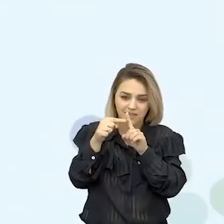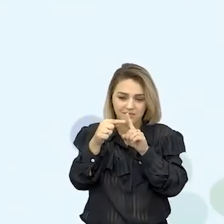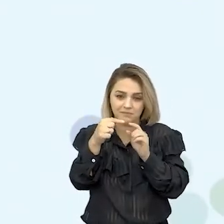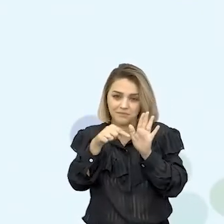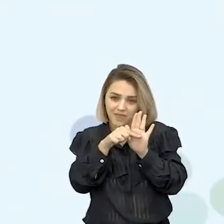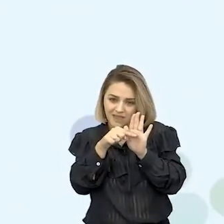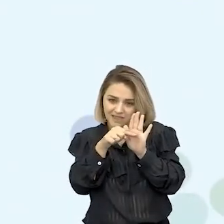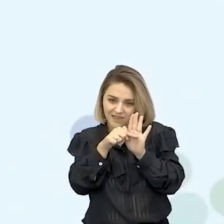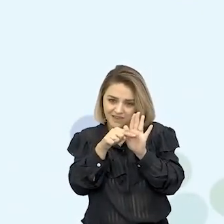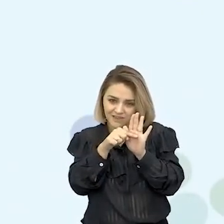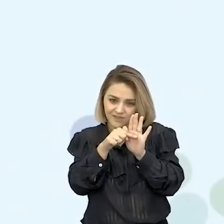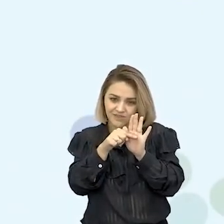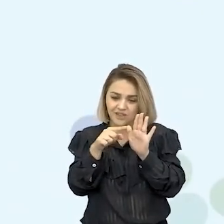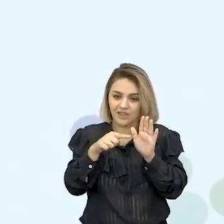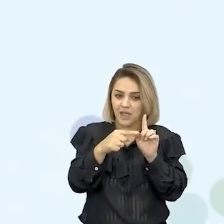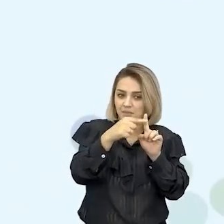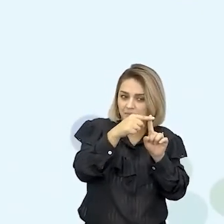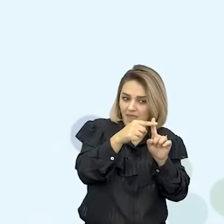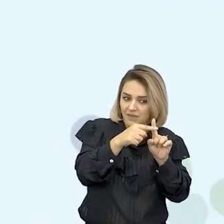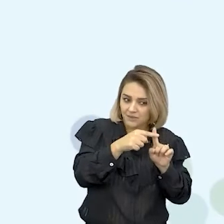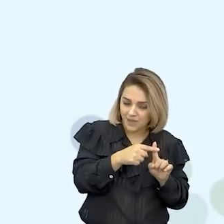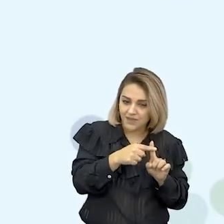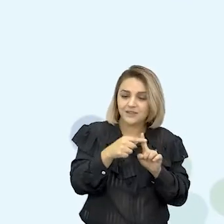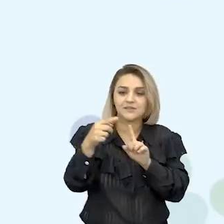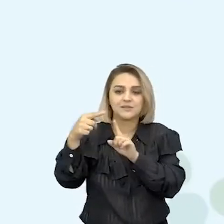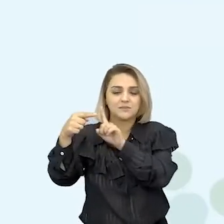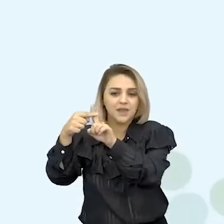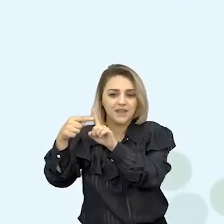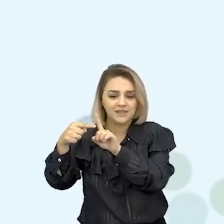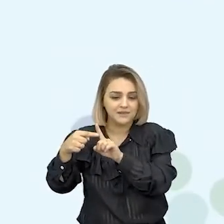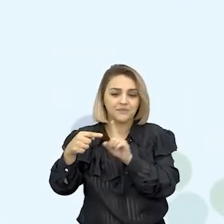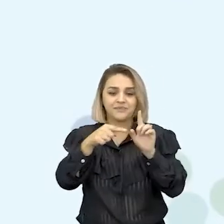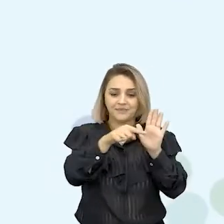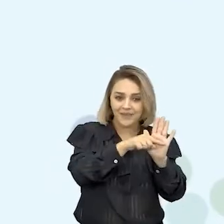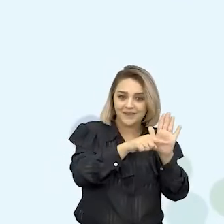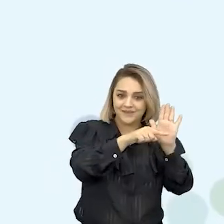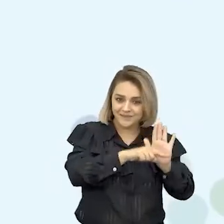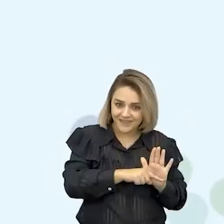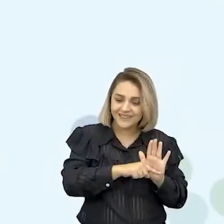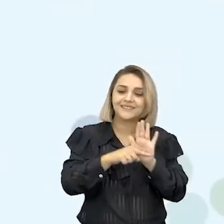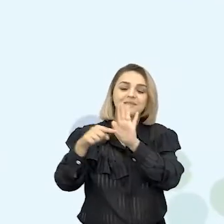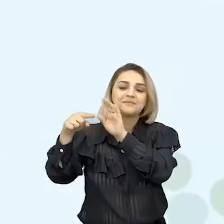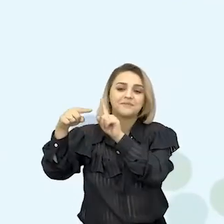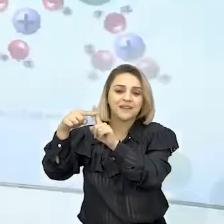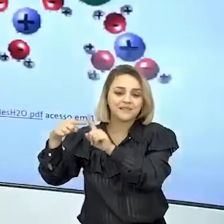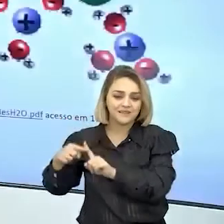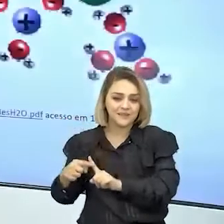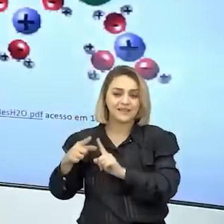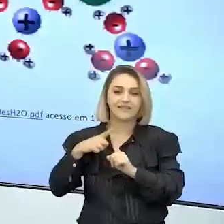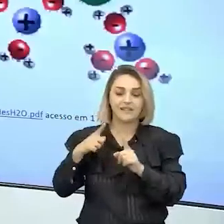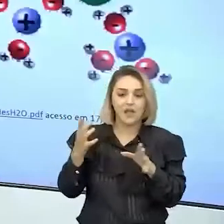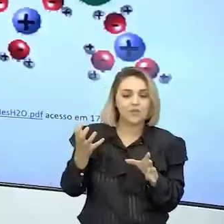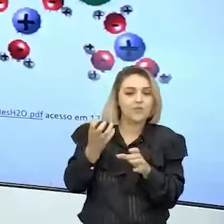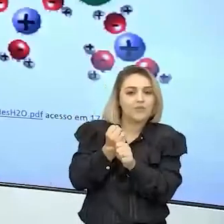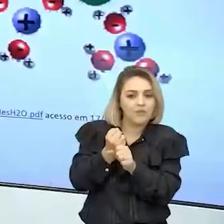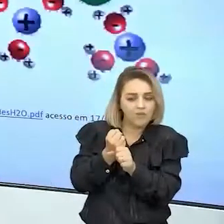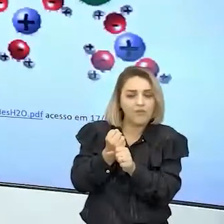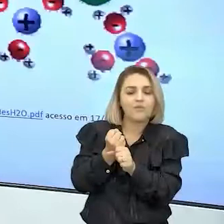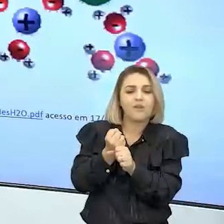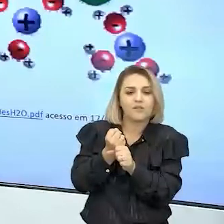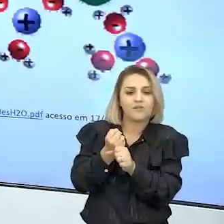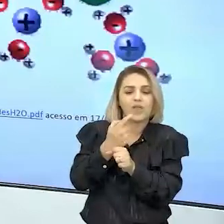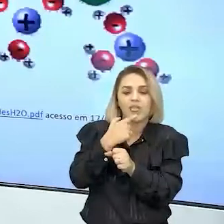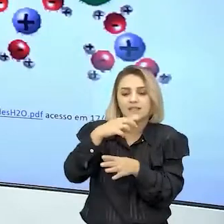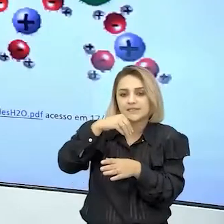né, e 2 com mais, a molécula de água, certo? E essa daqui, ó, é o composto cloreto de sódio. O que vai ocorrer?